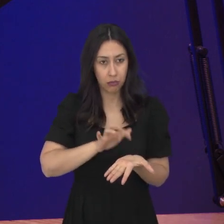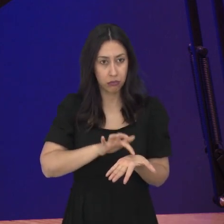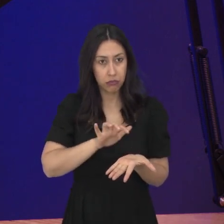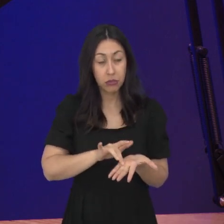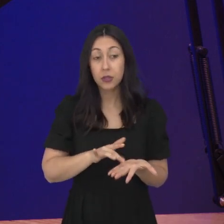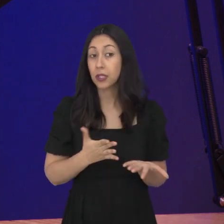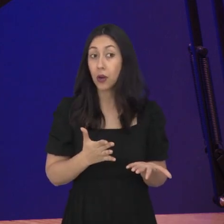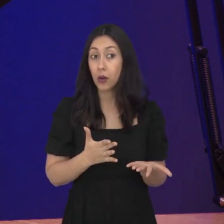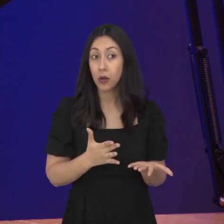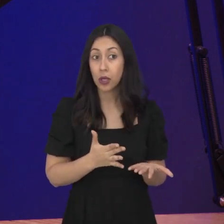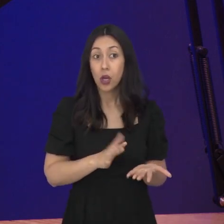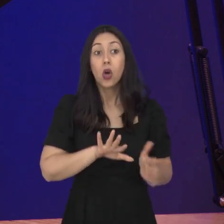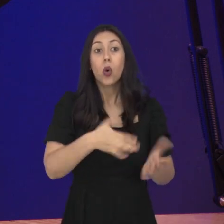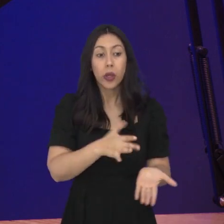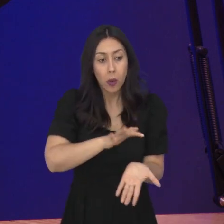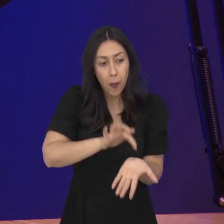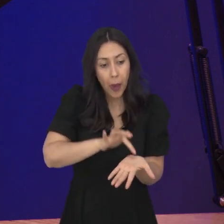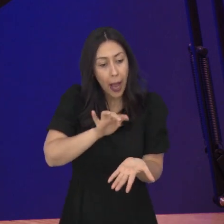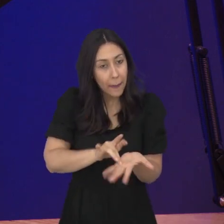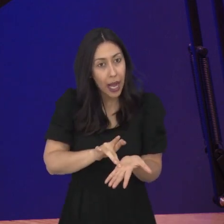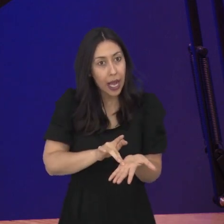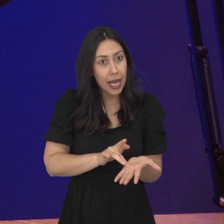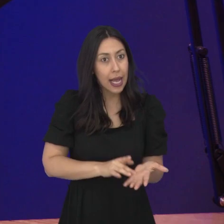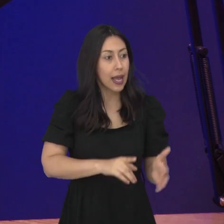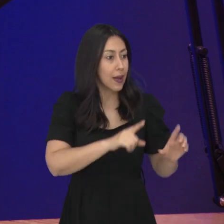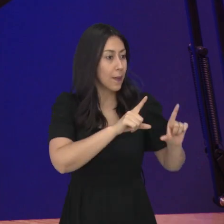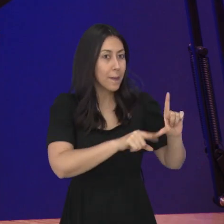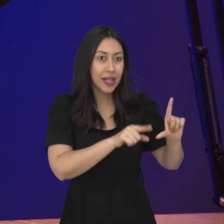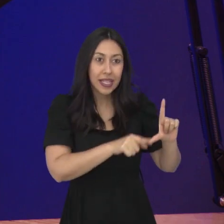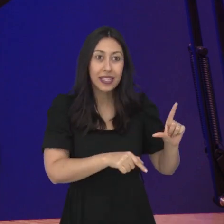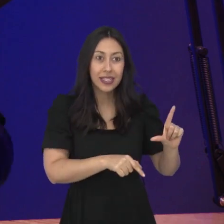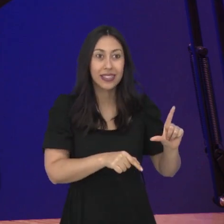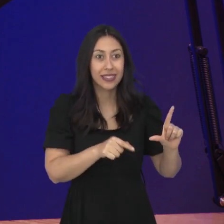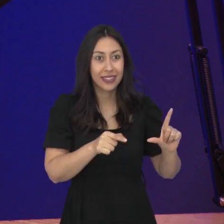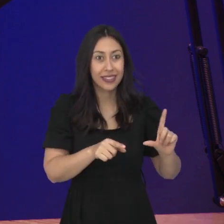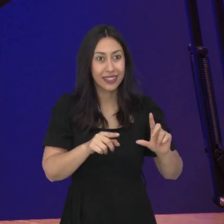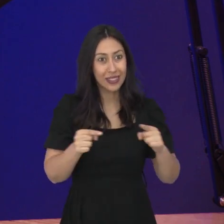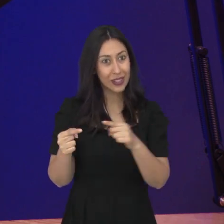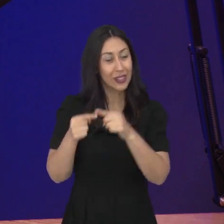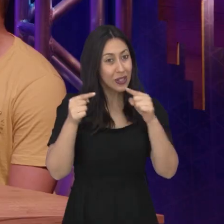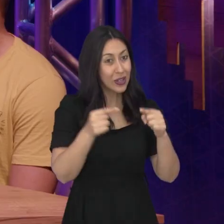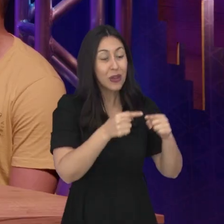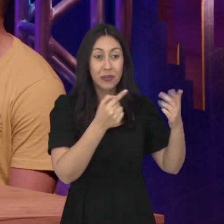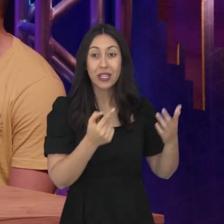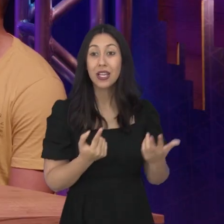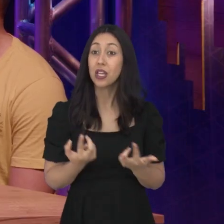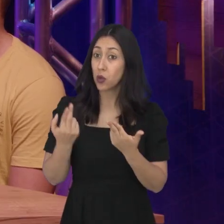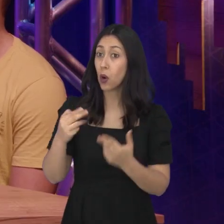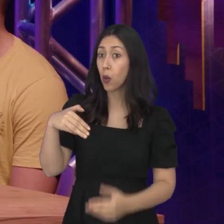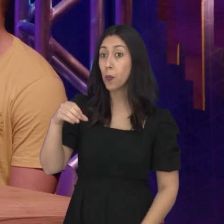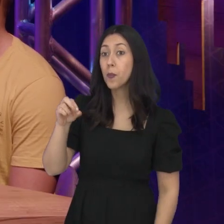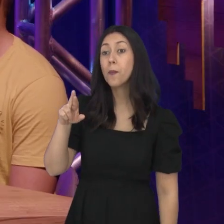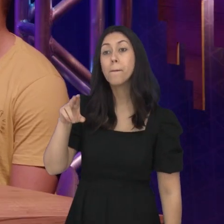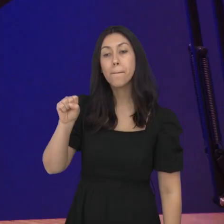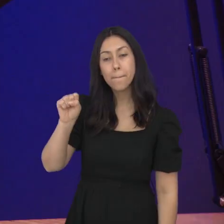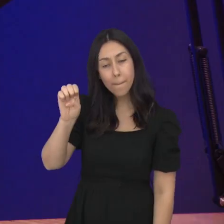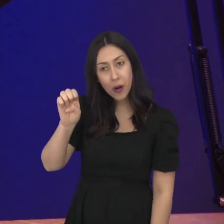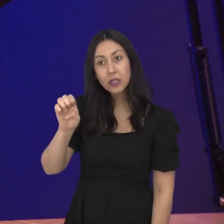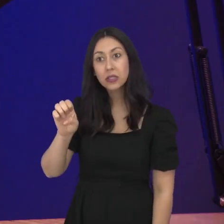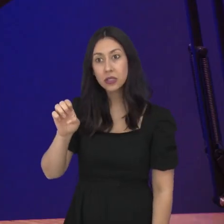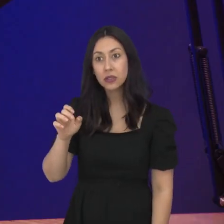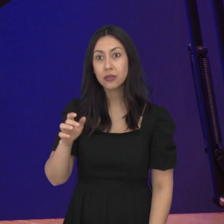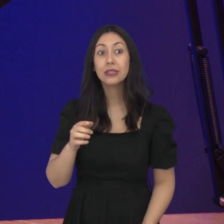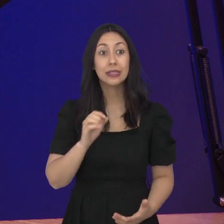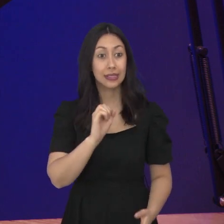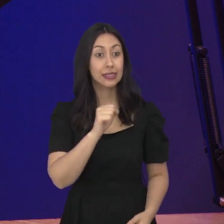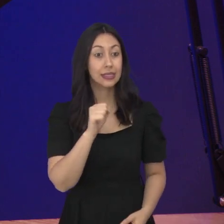mesa e, tipo, cada movimento, cada nota que ela faz é uma letra. Então, assim, é A, tipo B... Tipo um código Morse. É tipo um código Morse, ela faz isso. Enfim,